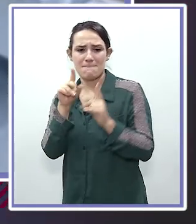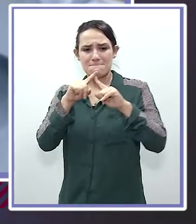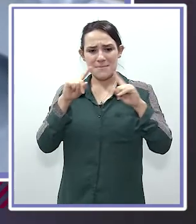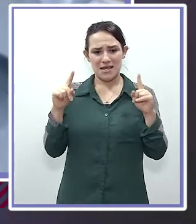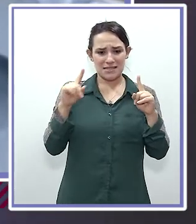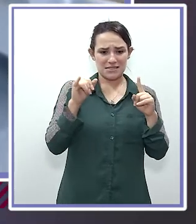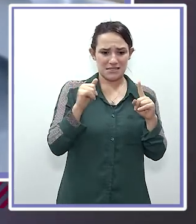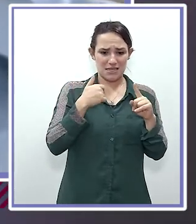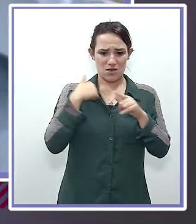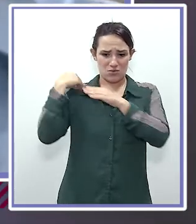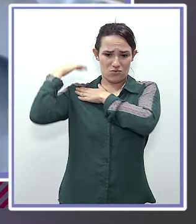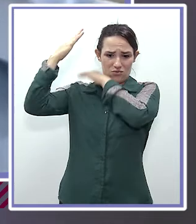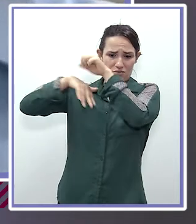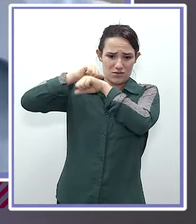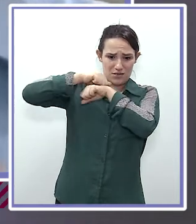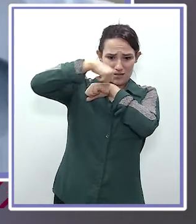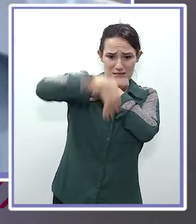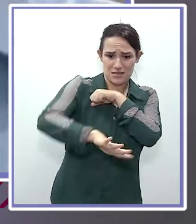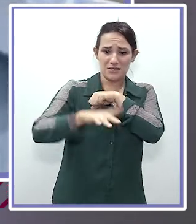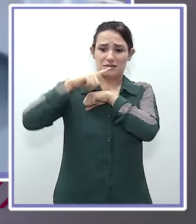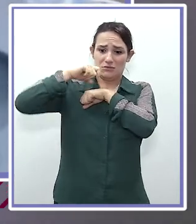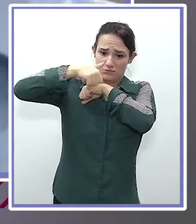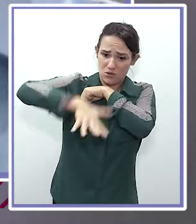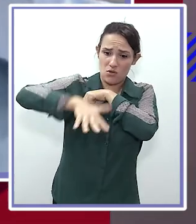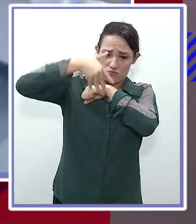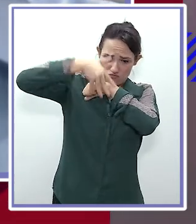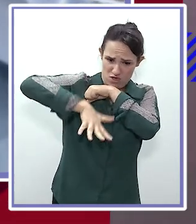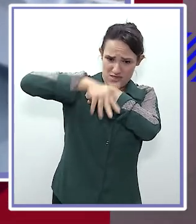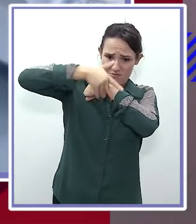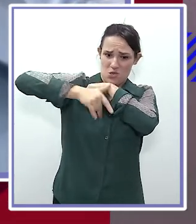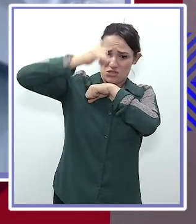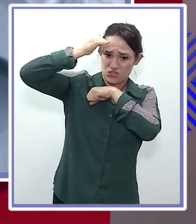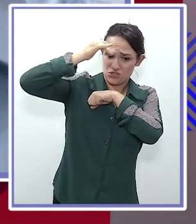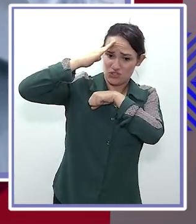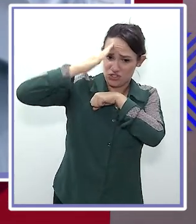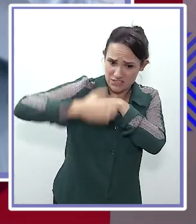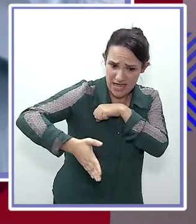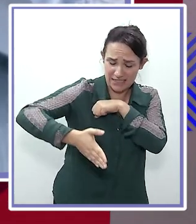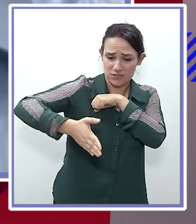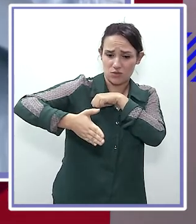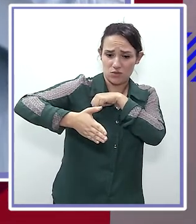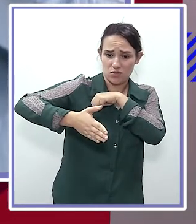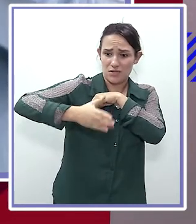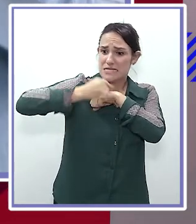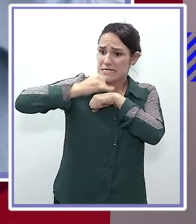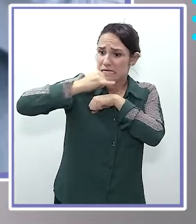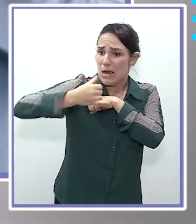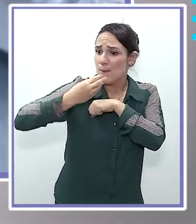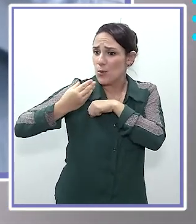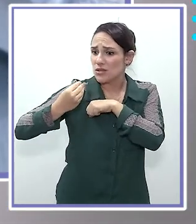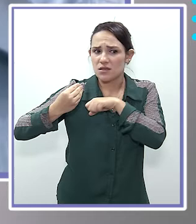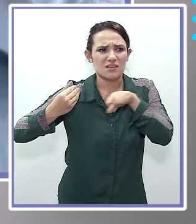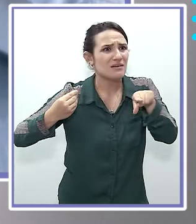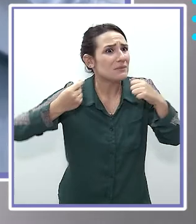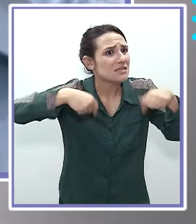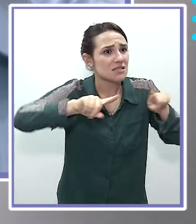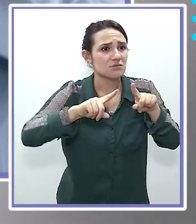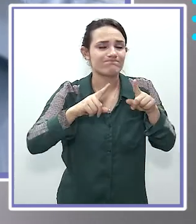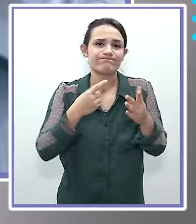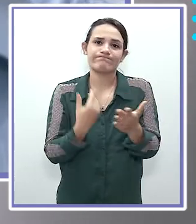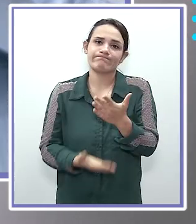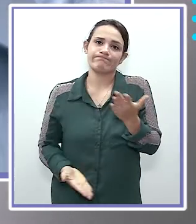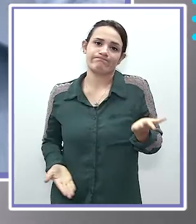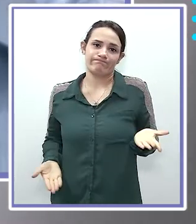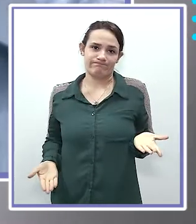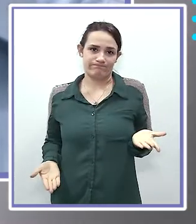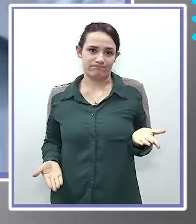mais, entendeu? É automático. Isso, claro que com todo o sistema de controle e automação que nós temos. Essa questão